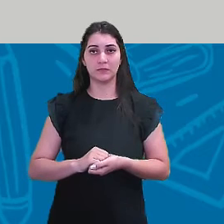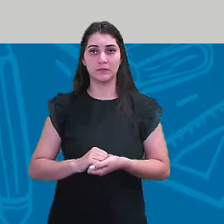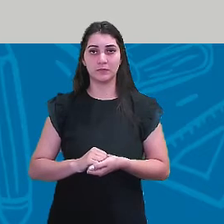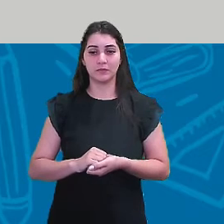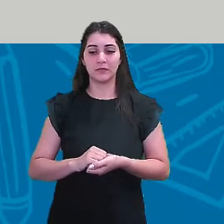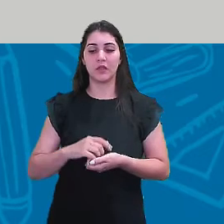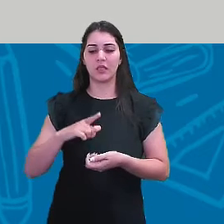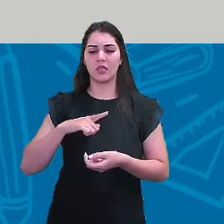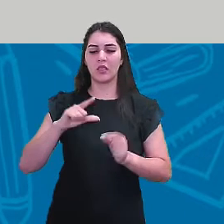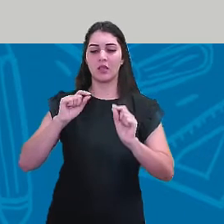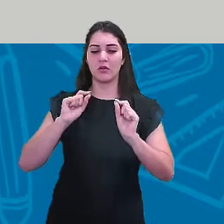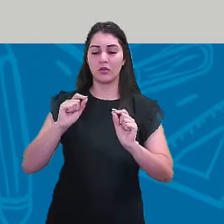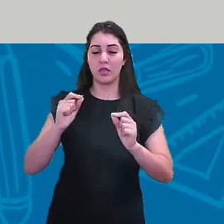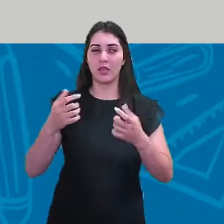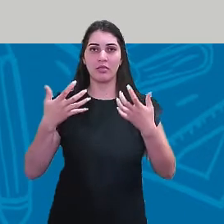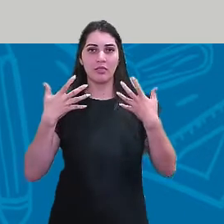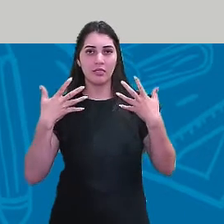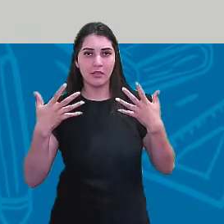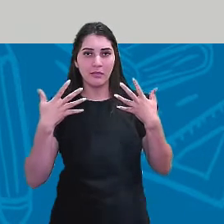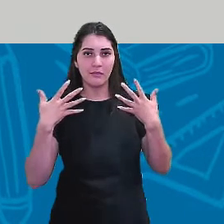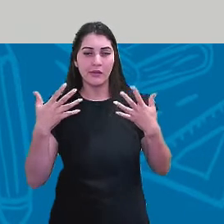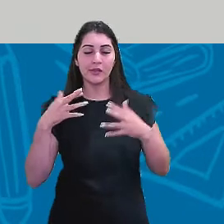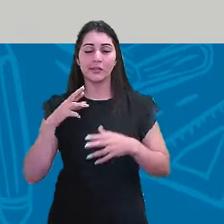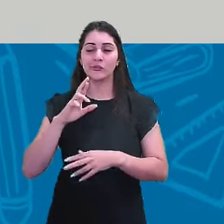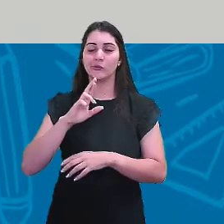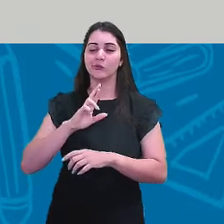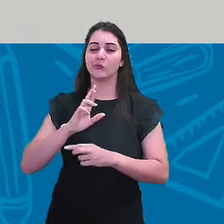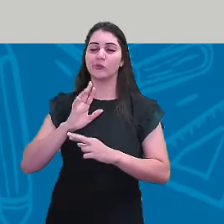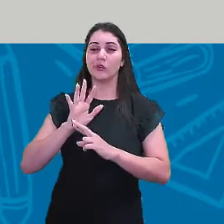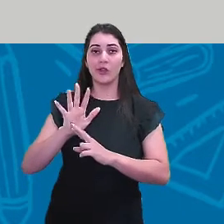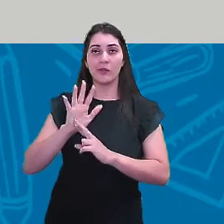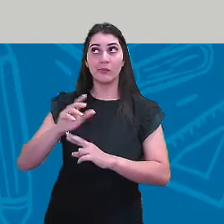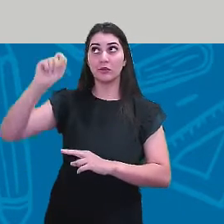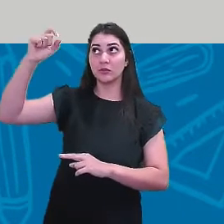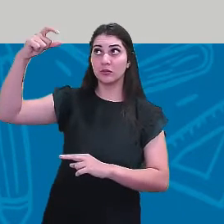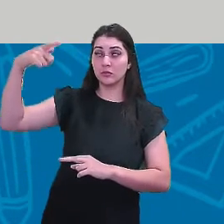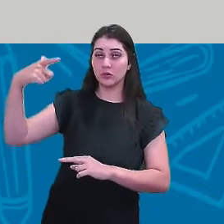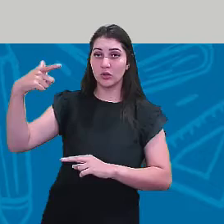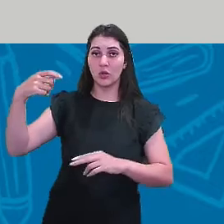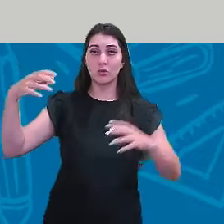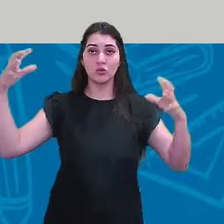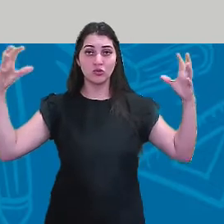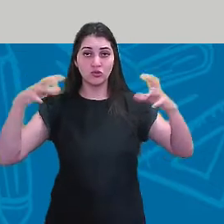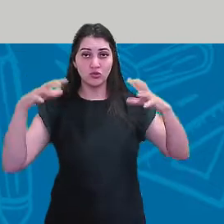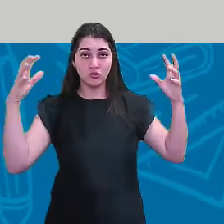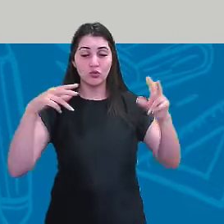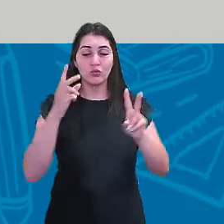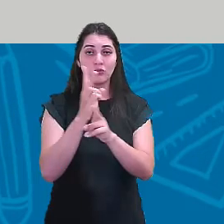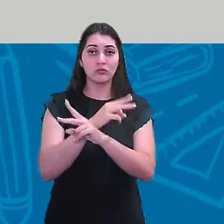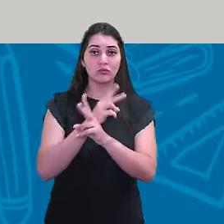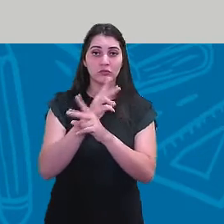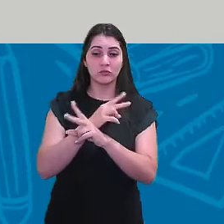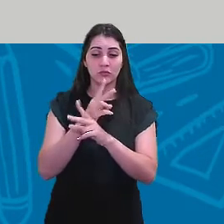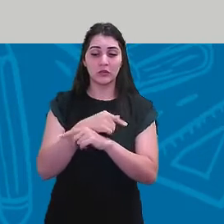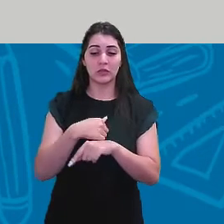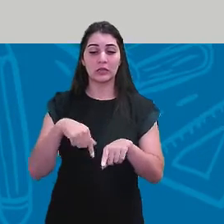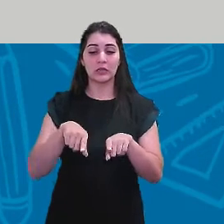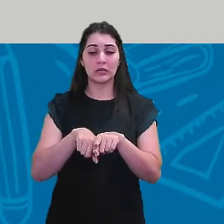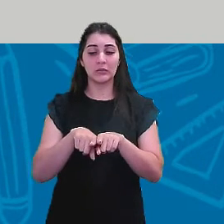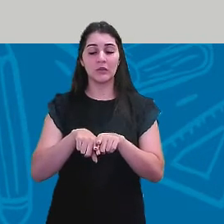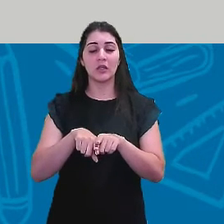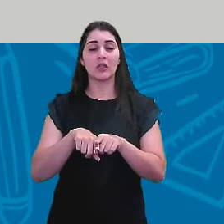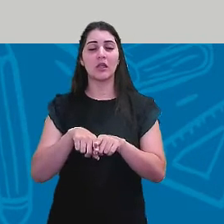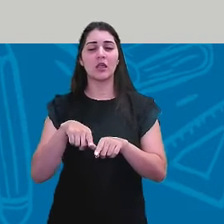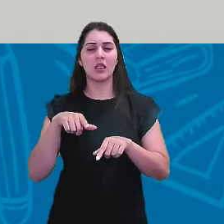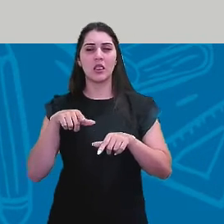né, erosivo, a temperatura representada pelo sol, da chuva com o vento, a ação dos agentes erosivos sobre